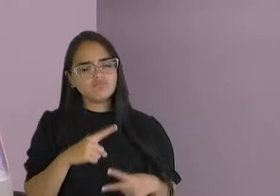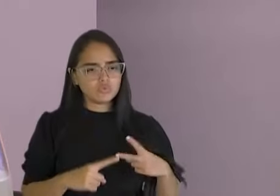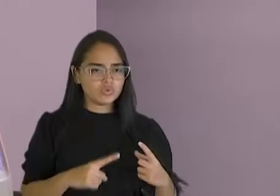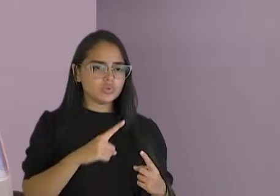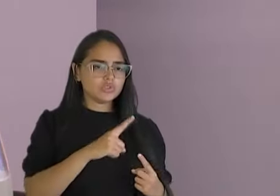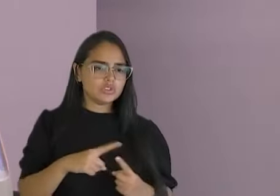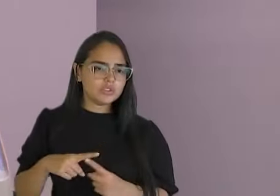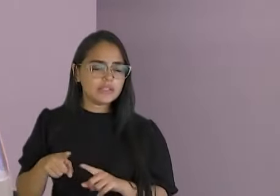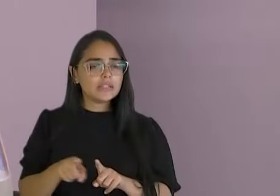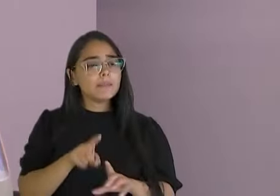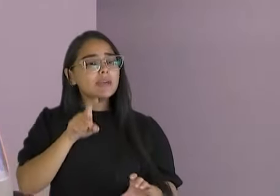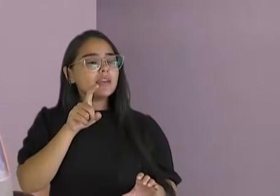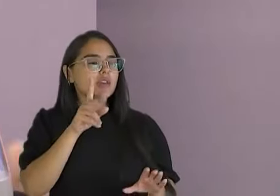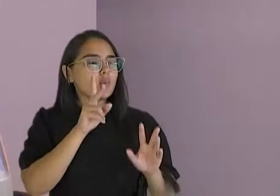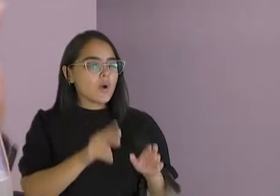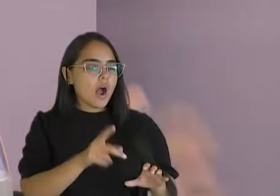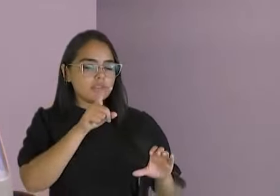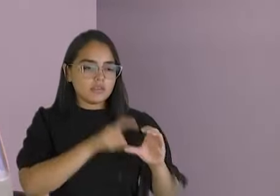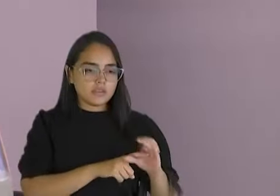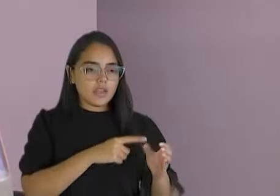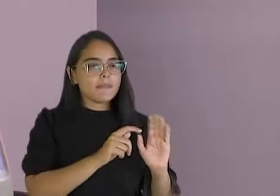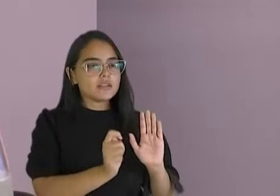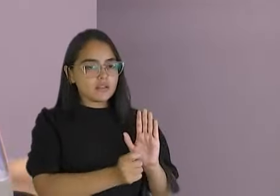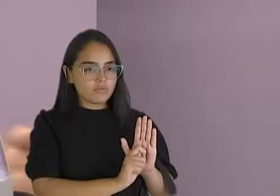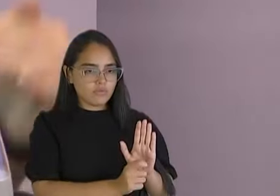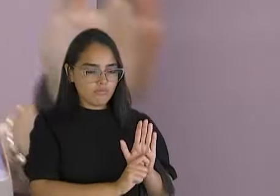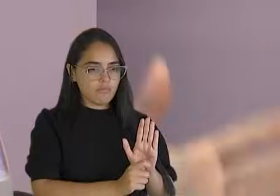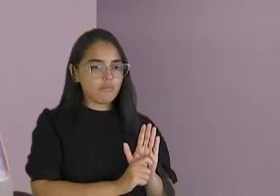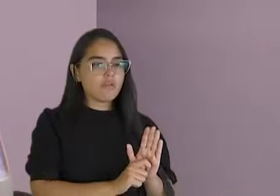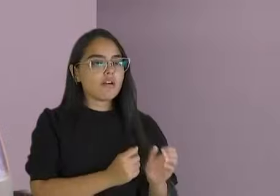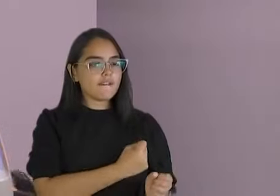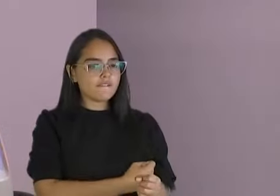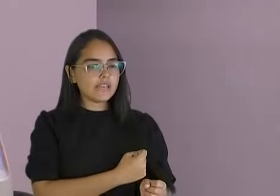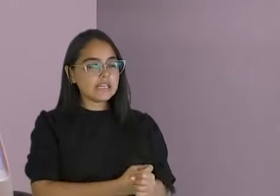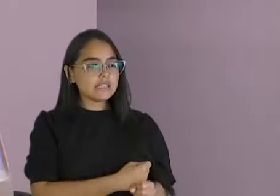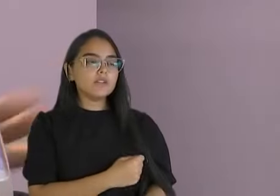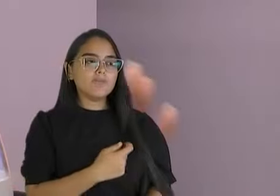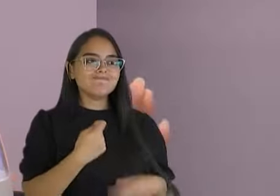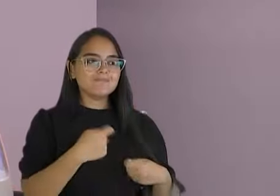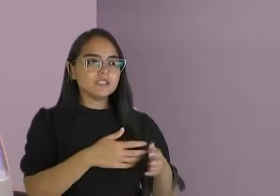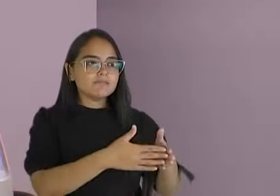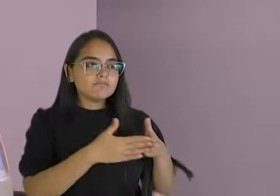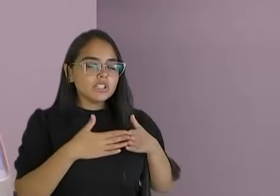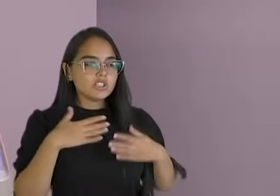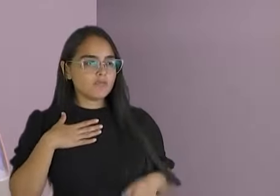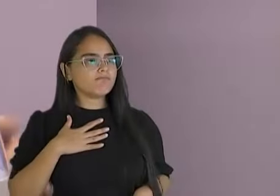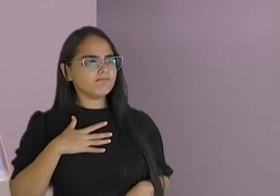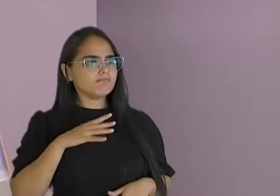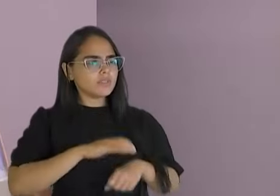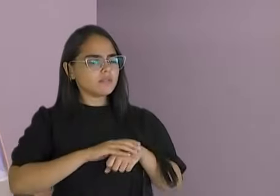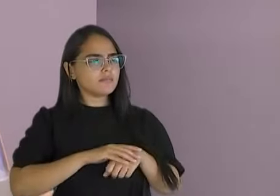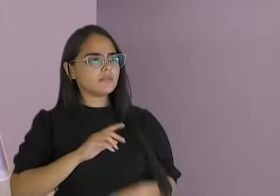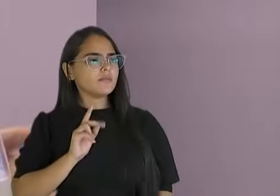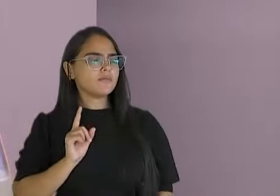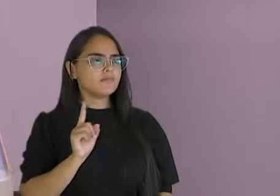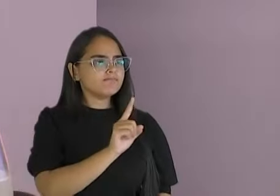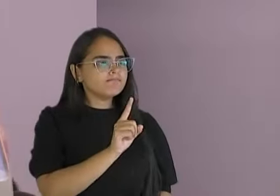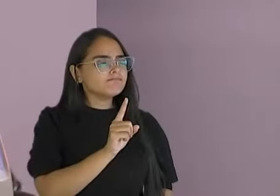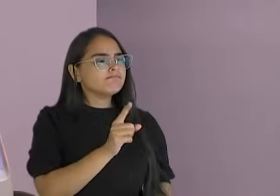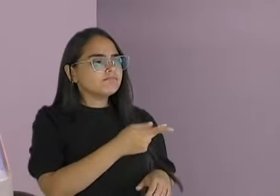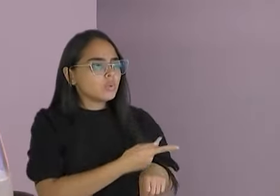na dependência química também. Tem aquela pessoa que já consegue perceber que aí vai lá e pede ajuda e não, eu quero ir por conta própria, né? Vou procurar ajuda. E